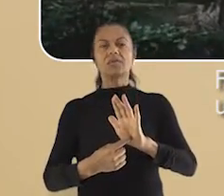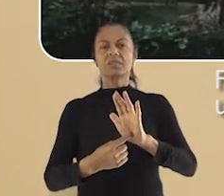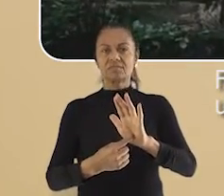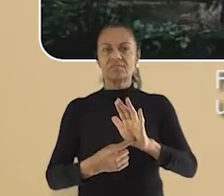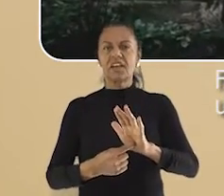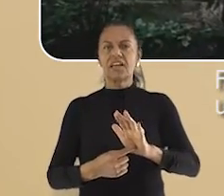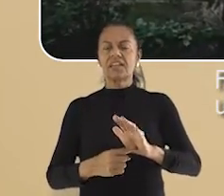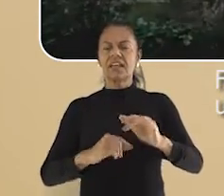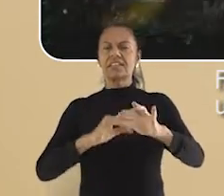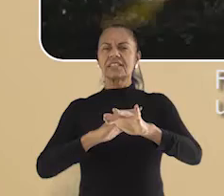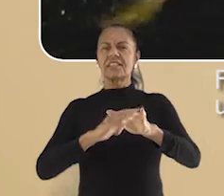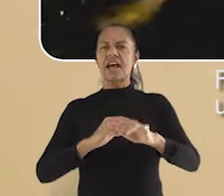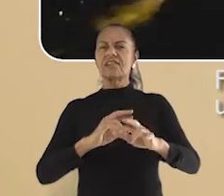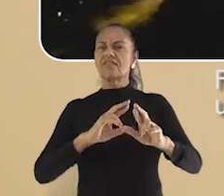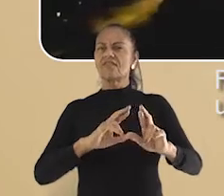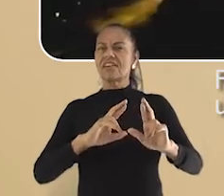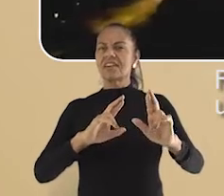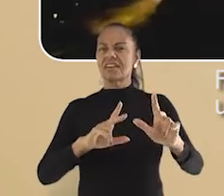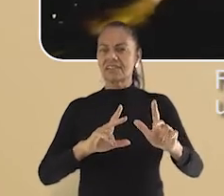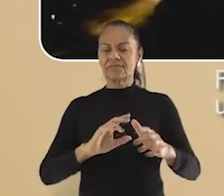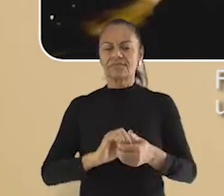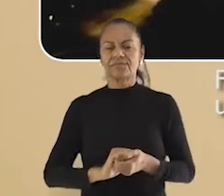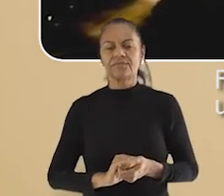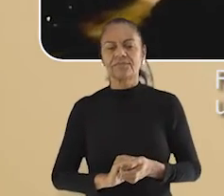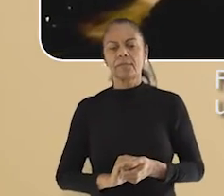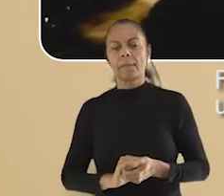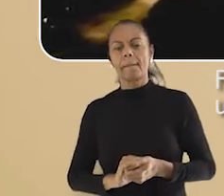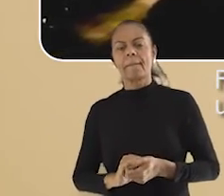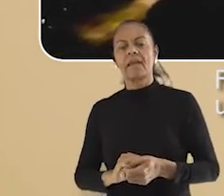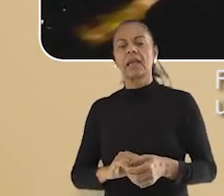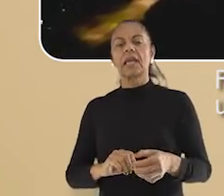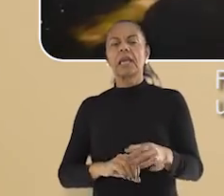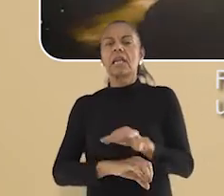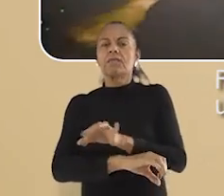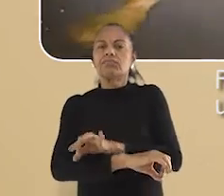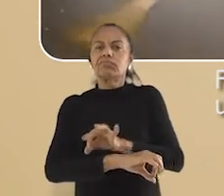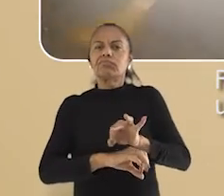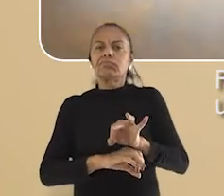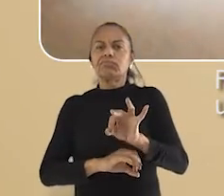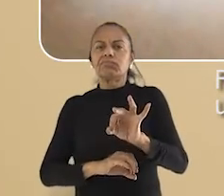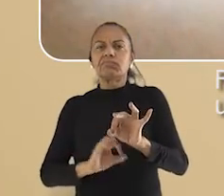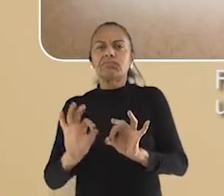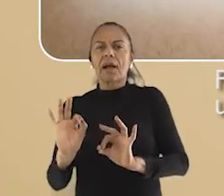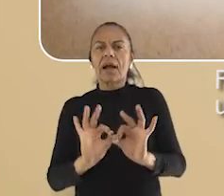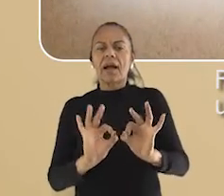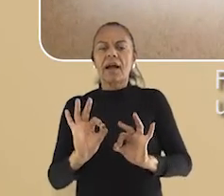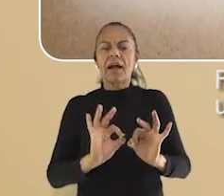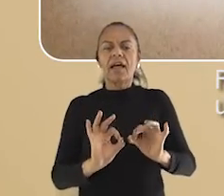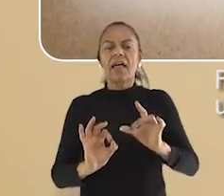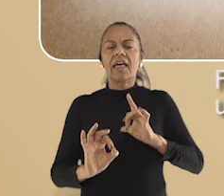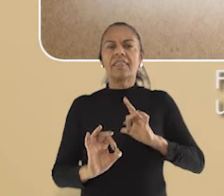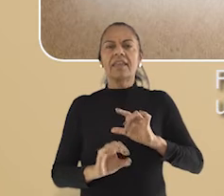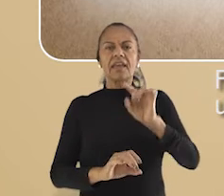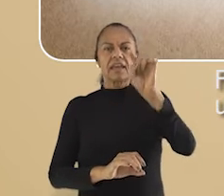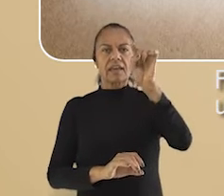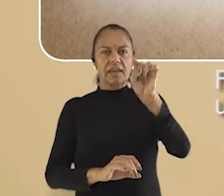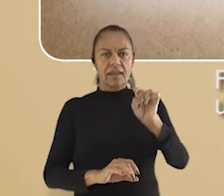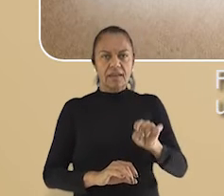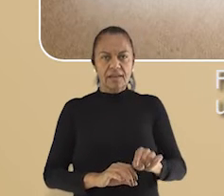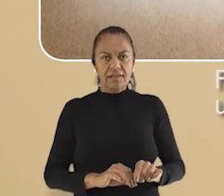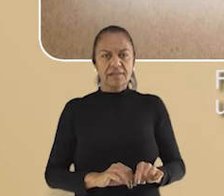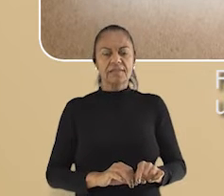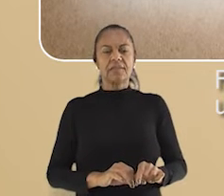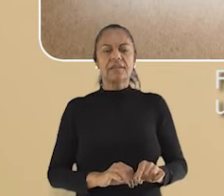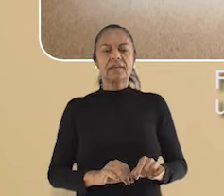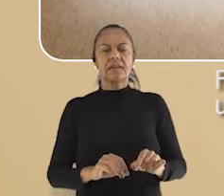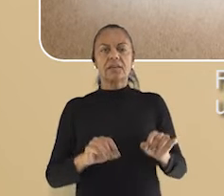dão a Brasília um caráter único entre todas as cidades do planeta. A forma com que Lúcio Costa desenhou a cidade